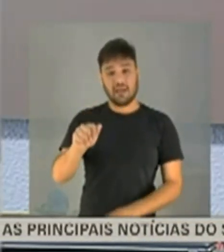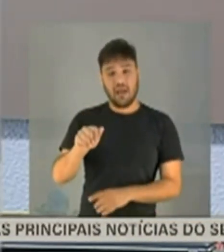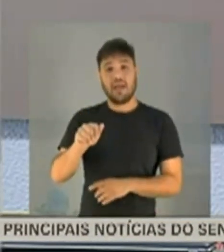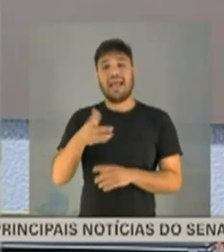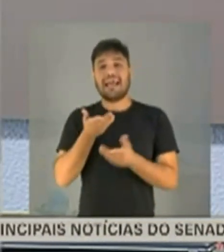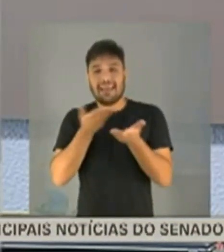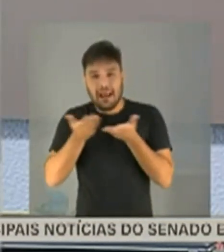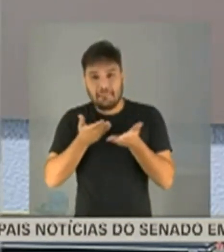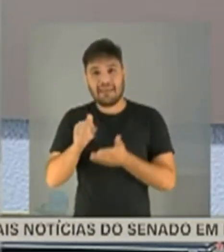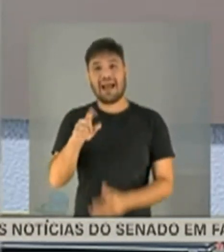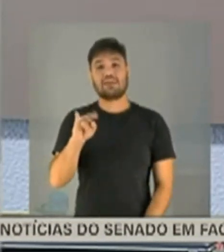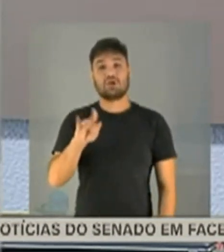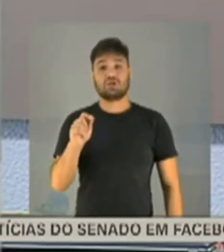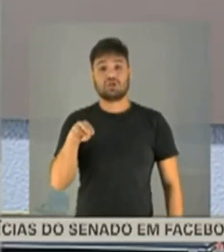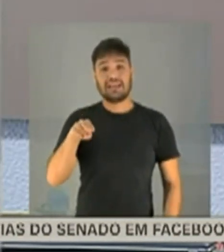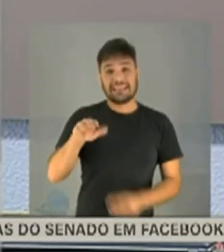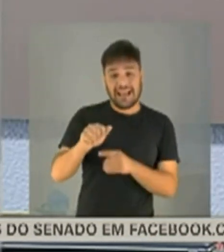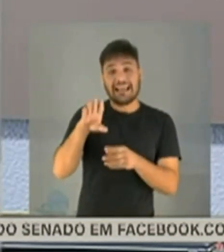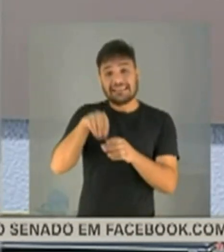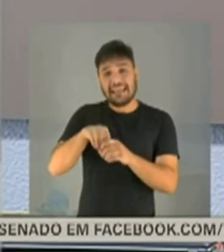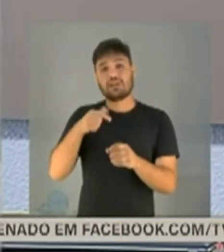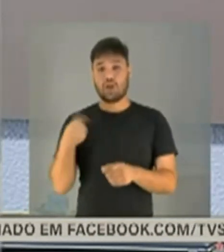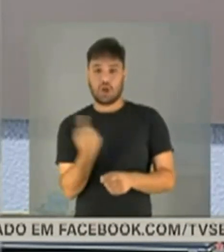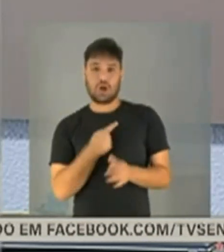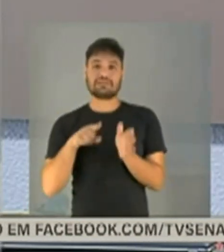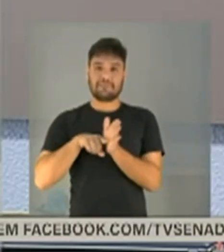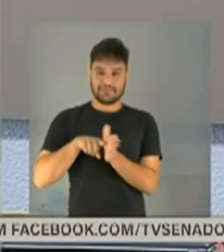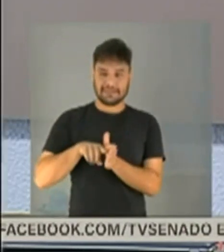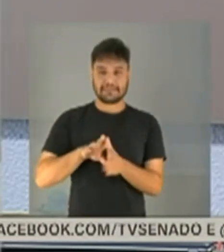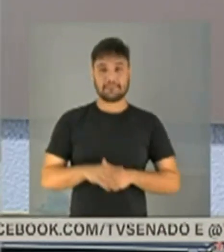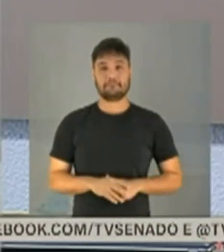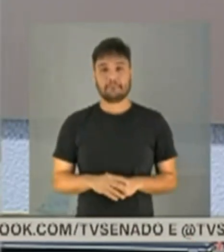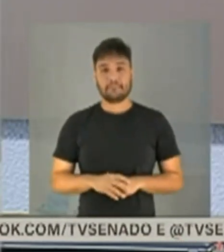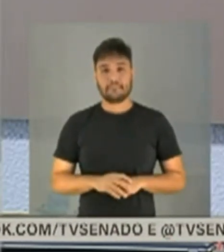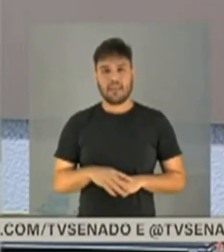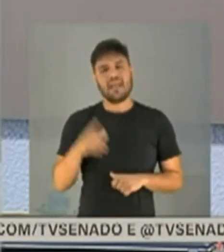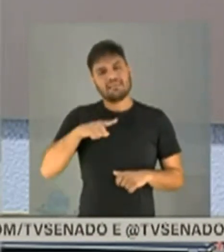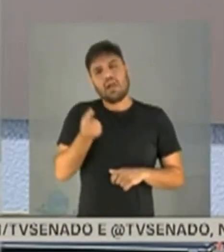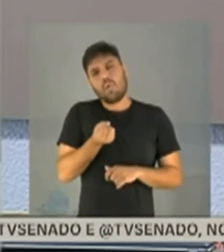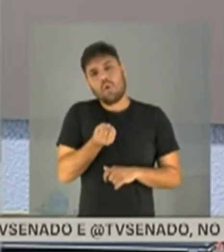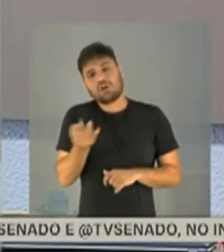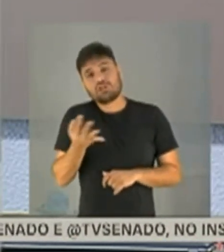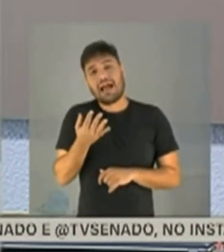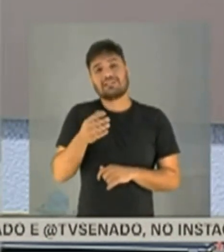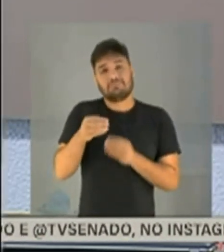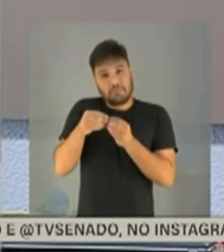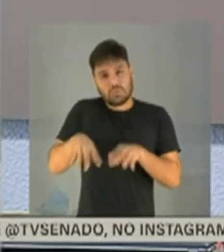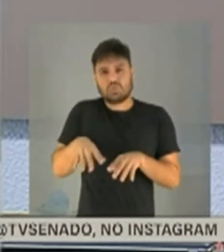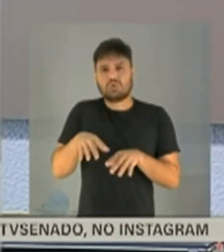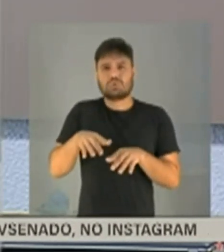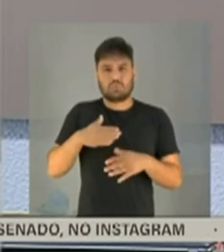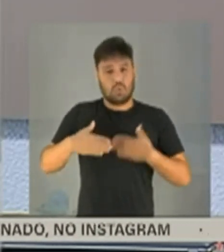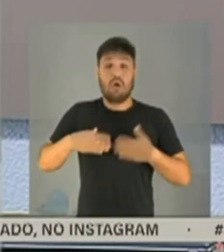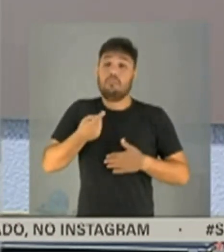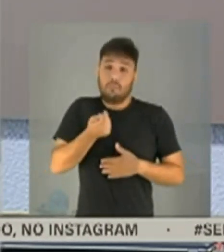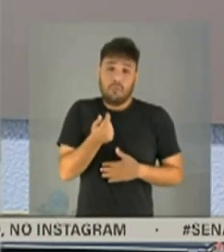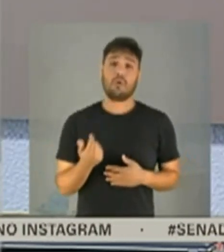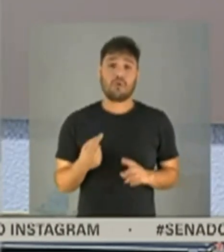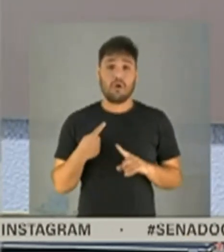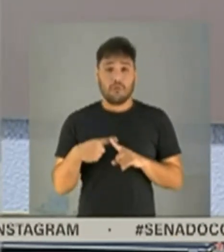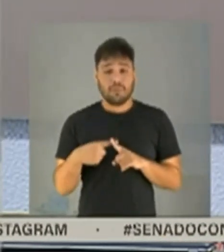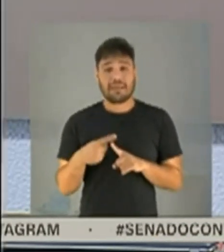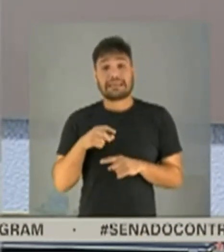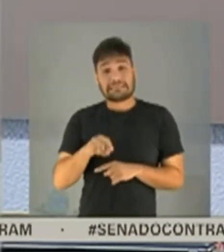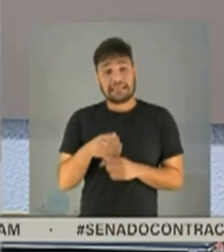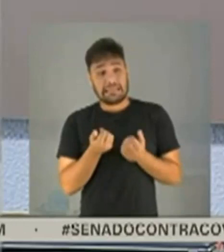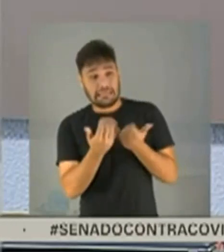terapia antiandrogênica, que é uma linha da nossa pesquisa. Perfeito. Você tem baixíssima toxicidade também. Então, se tem para